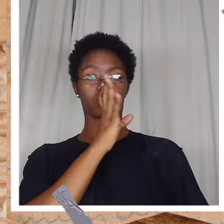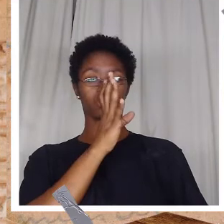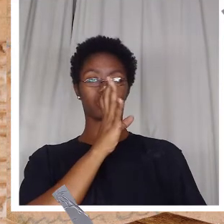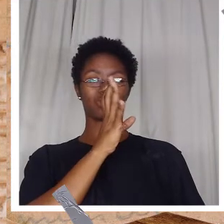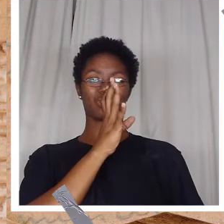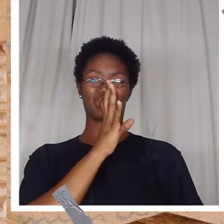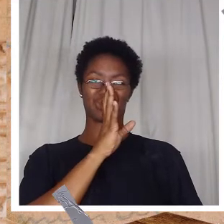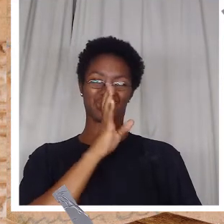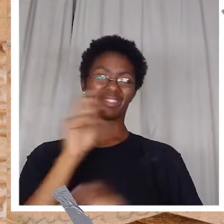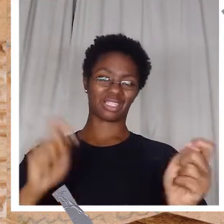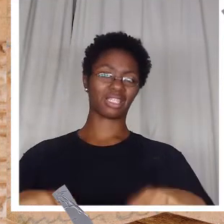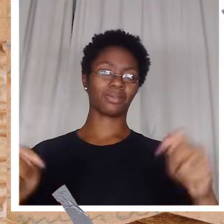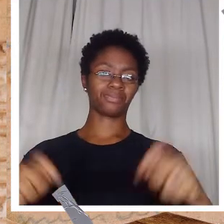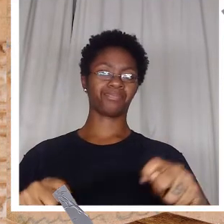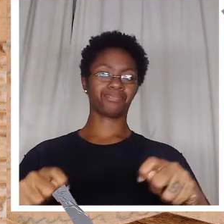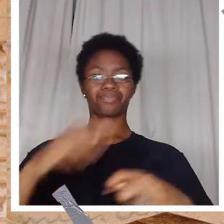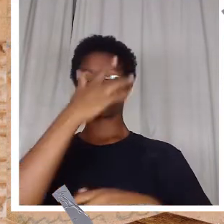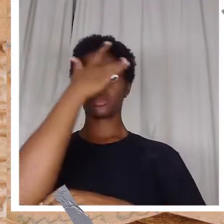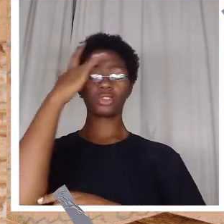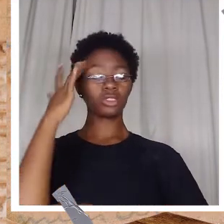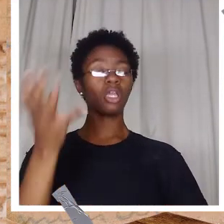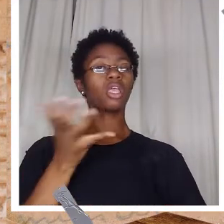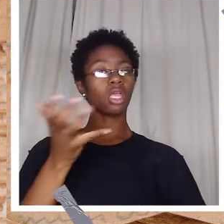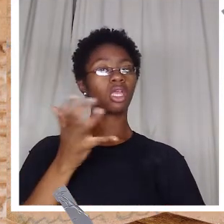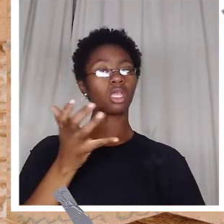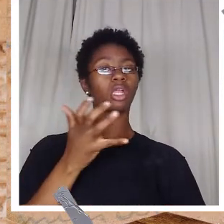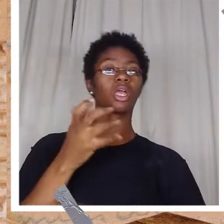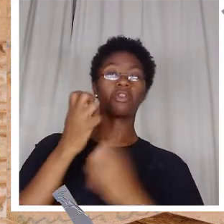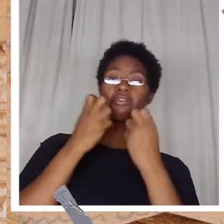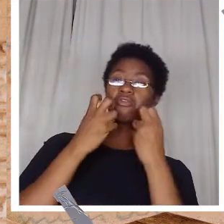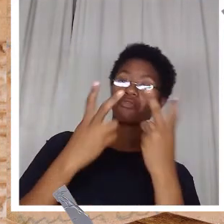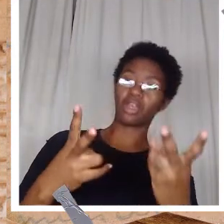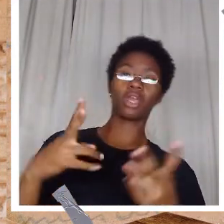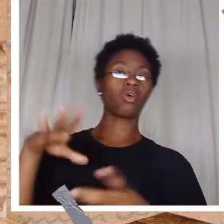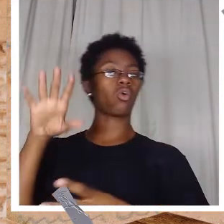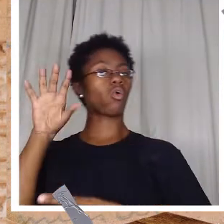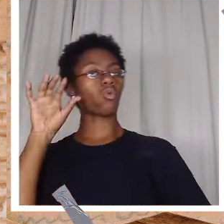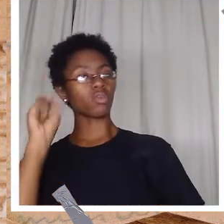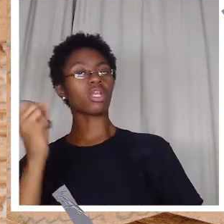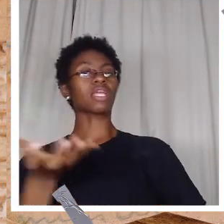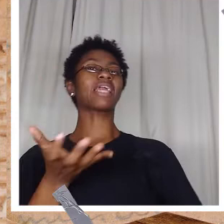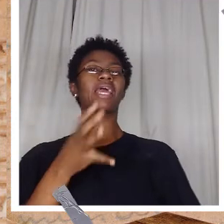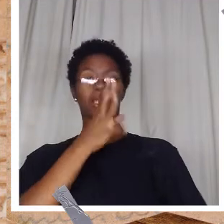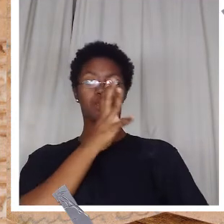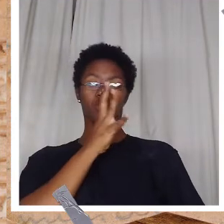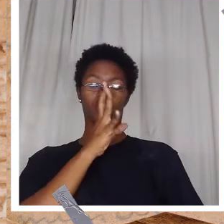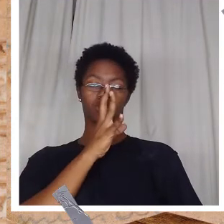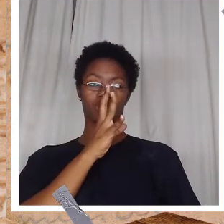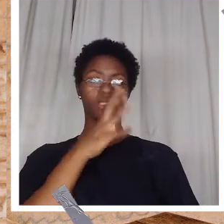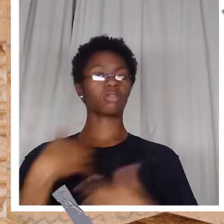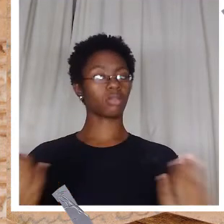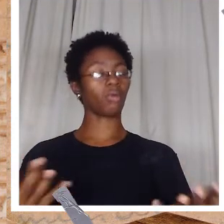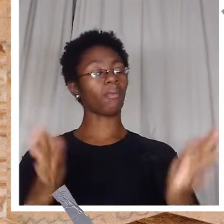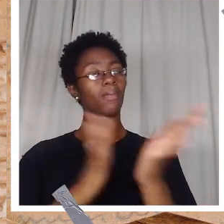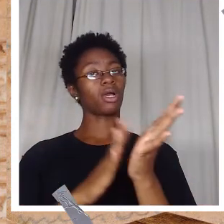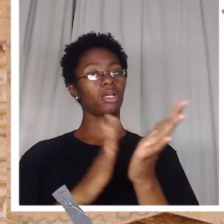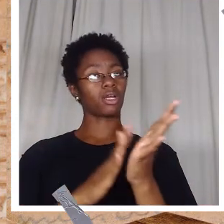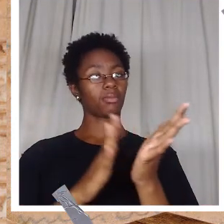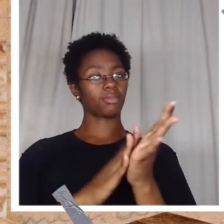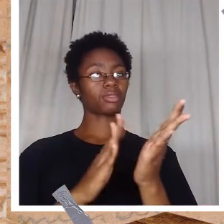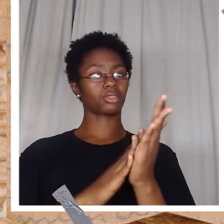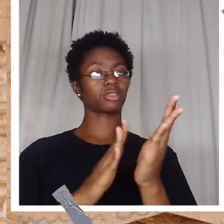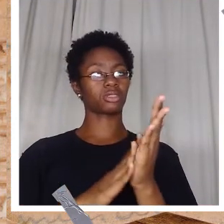ávido para entender, para ver, para ouvir. Então, eu parabenizo a iniciativa do Wilson, eu parabenizo